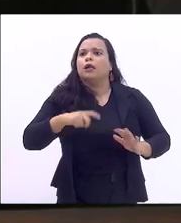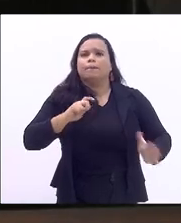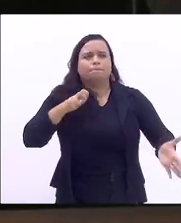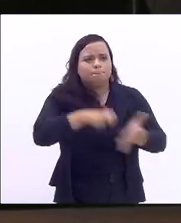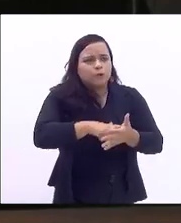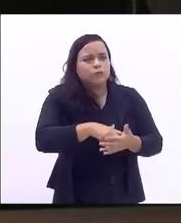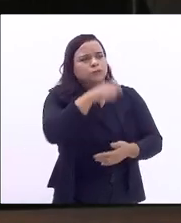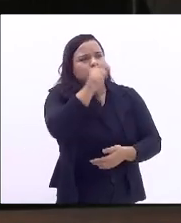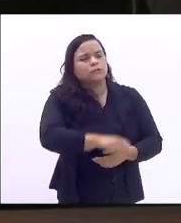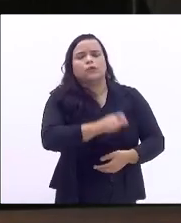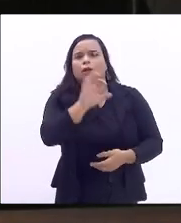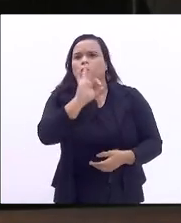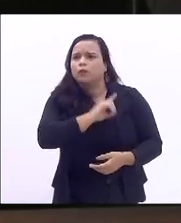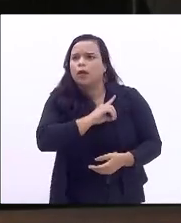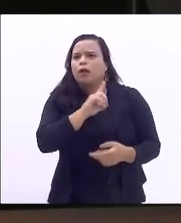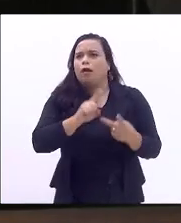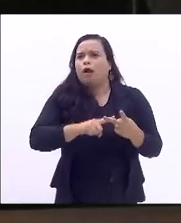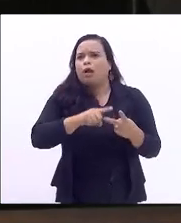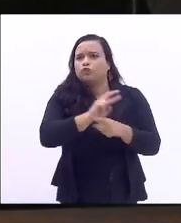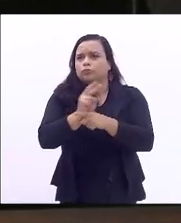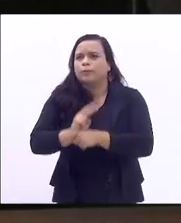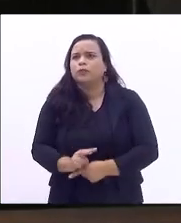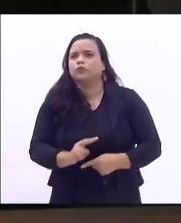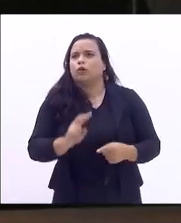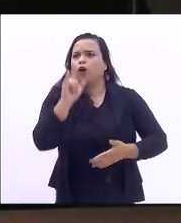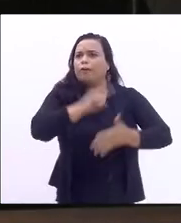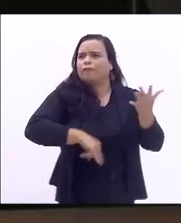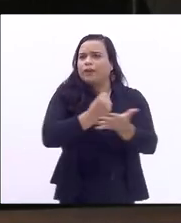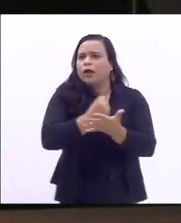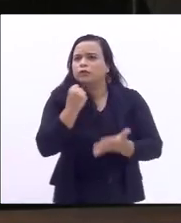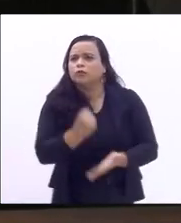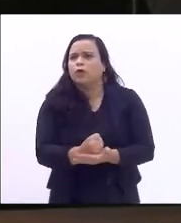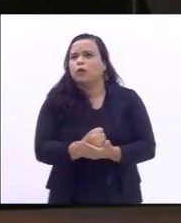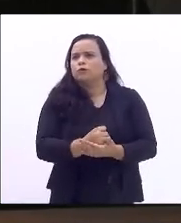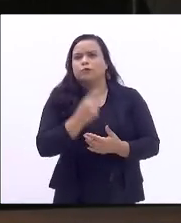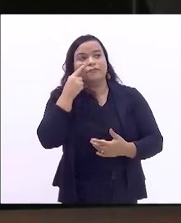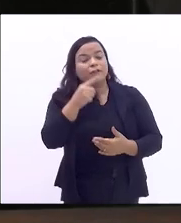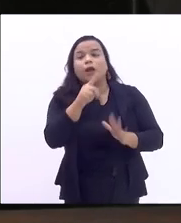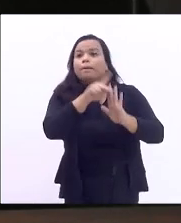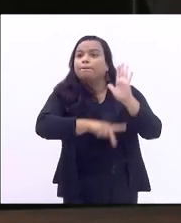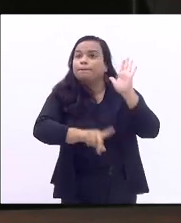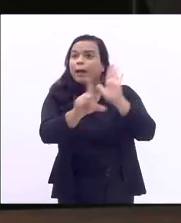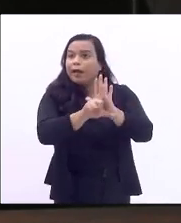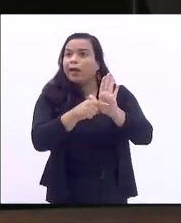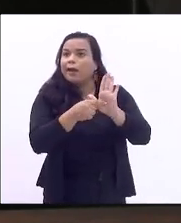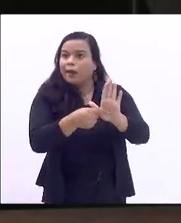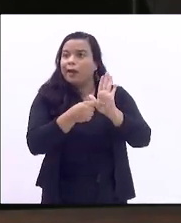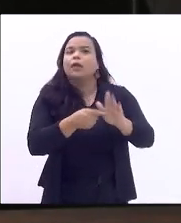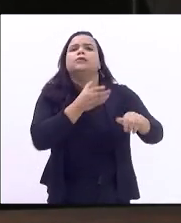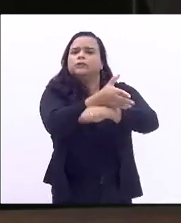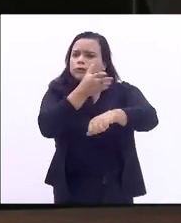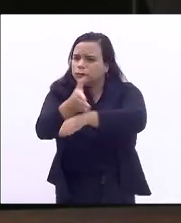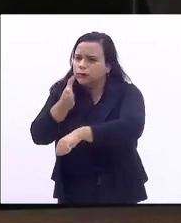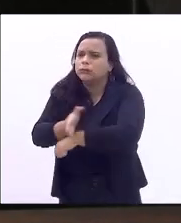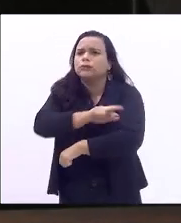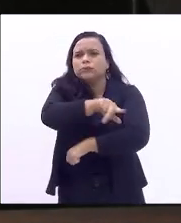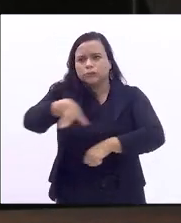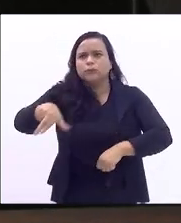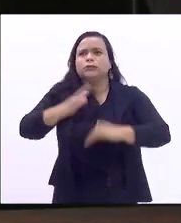punição de inspetor de oficial de cartório e investigador o PL que invade competências